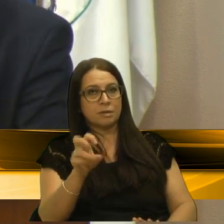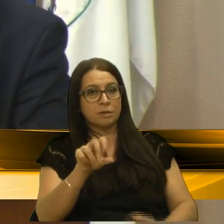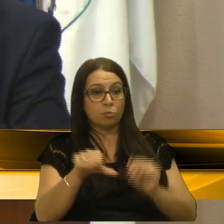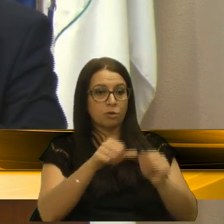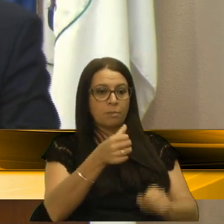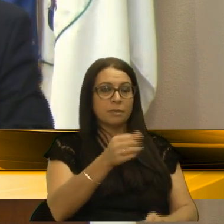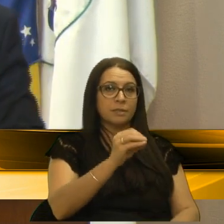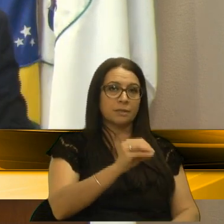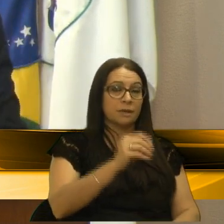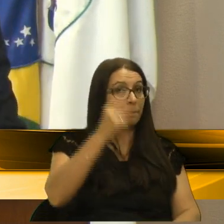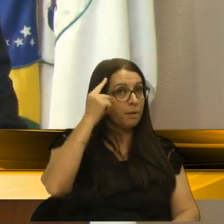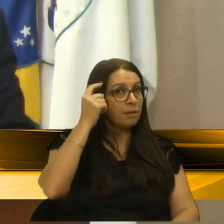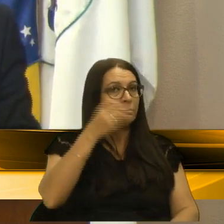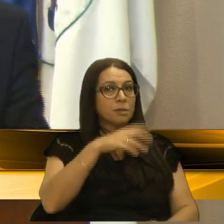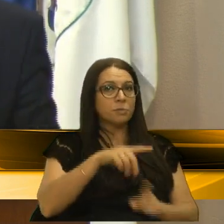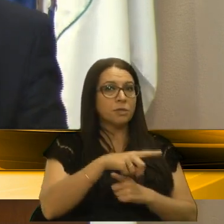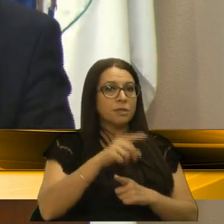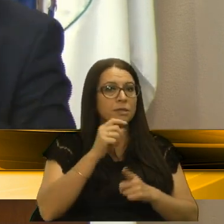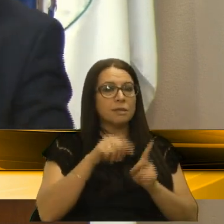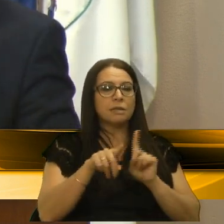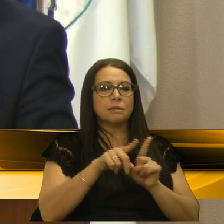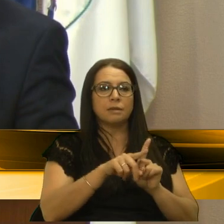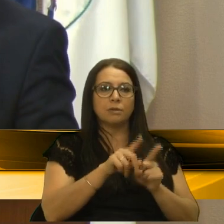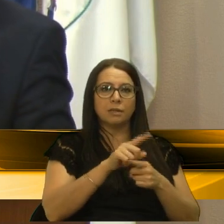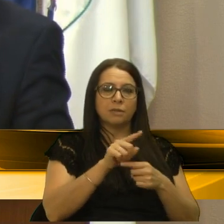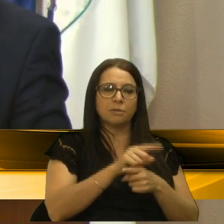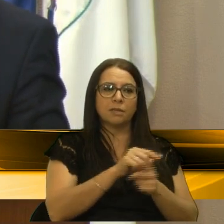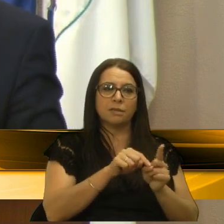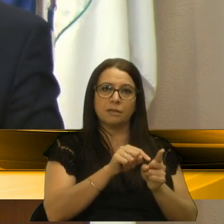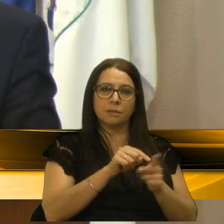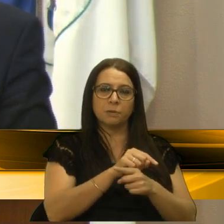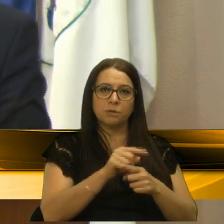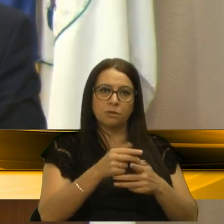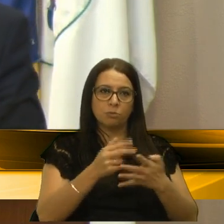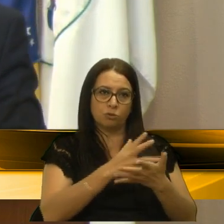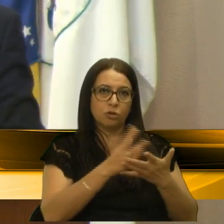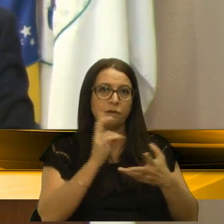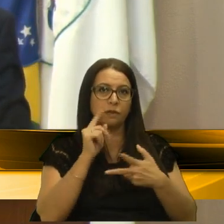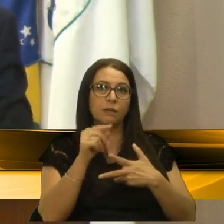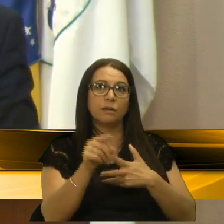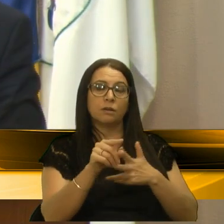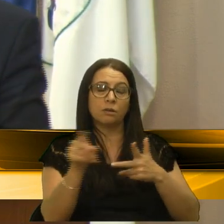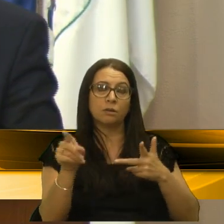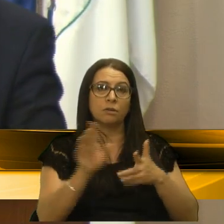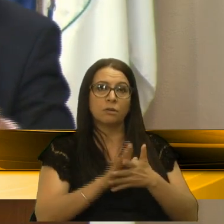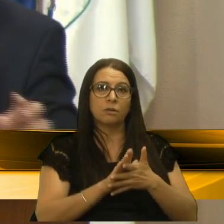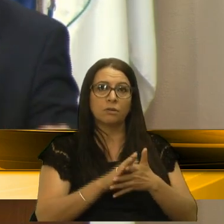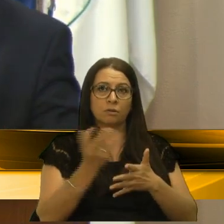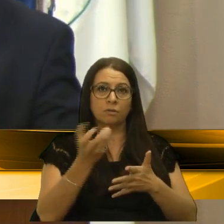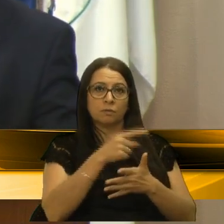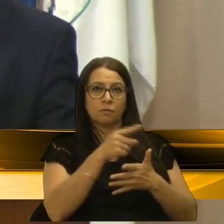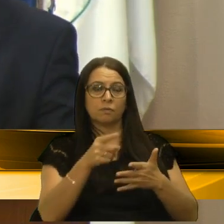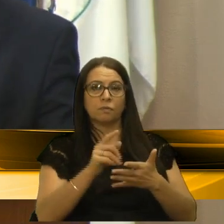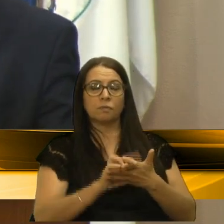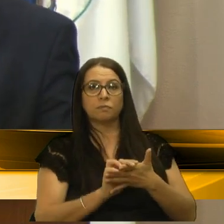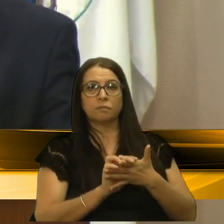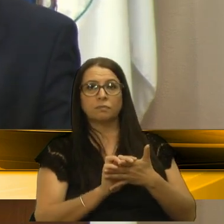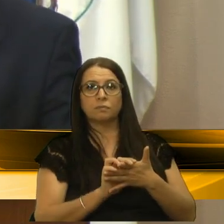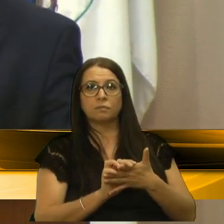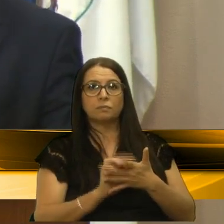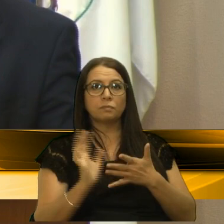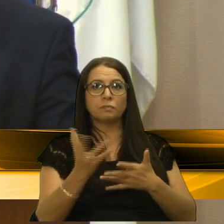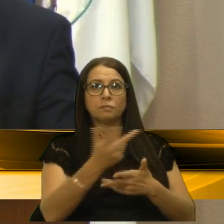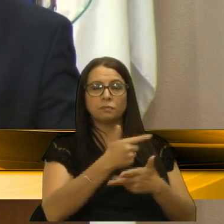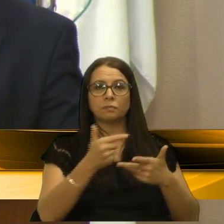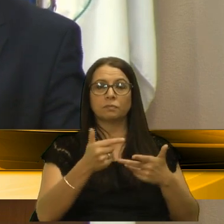temos que pensar muito bem o que a gente... Não é simplesmente acabar com as gratuidades. É a gente saber o que a gente quer com tudo isso,